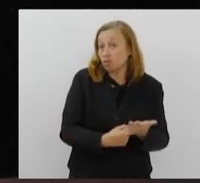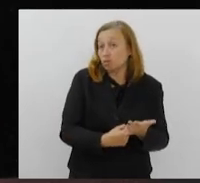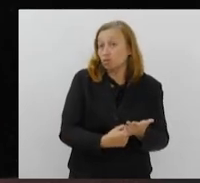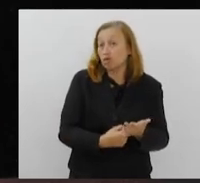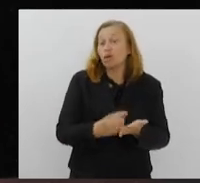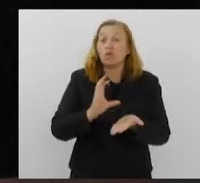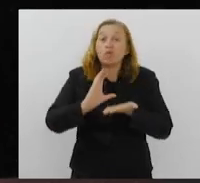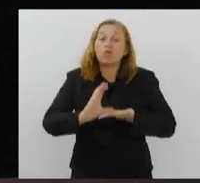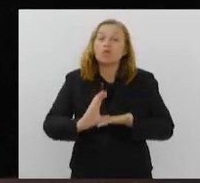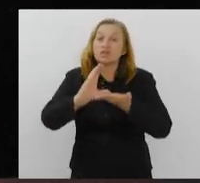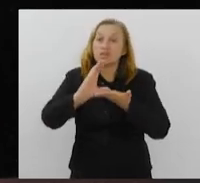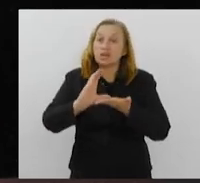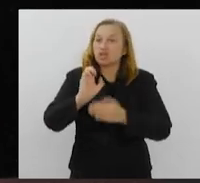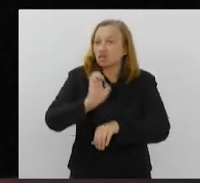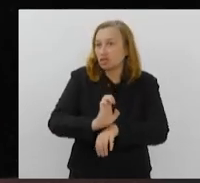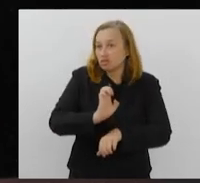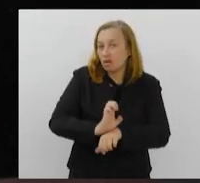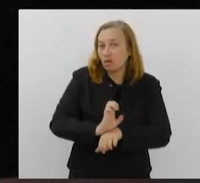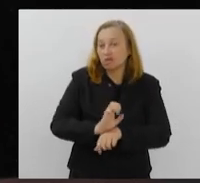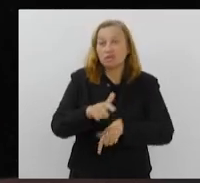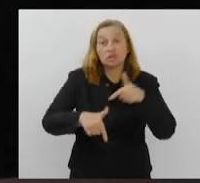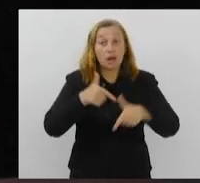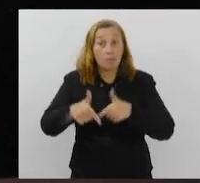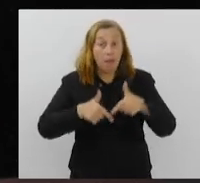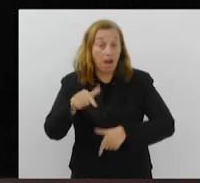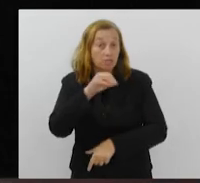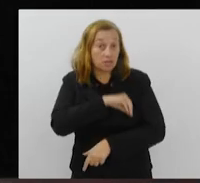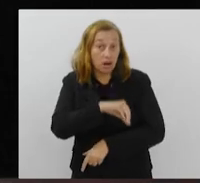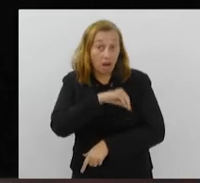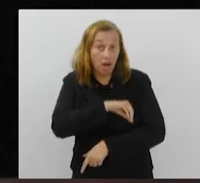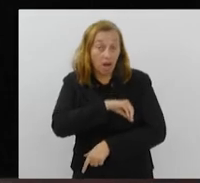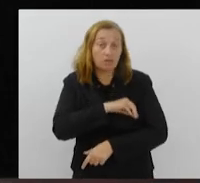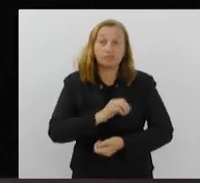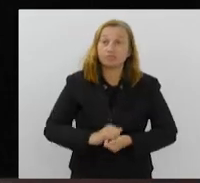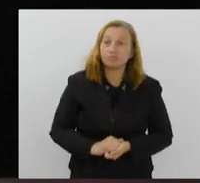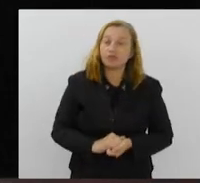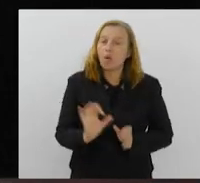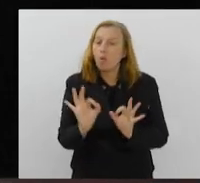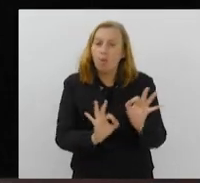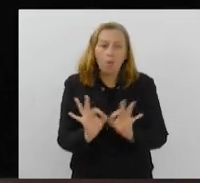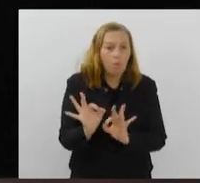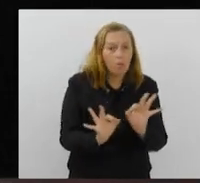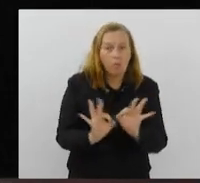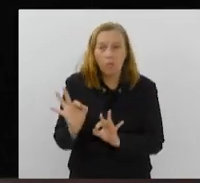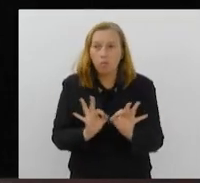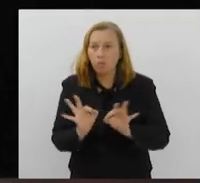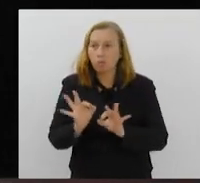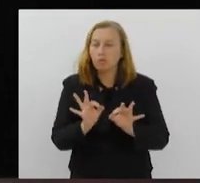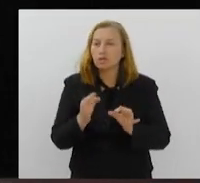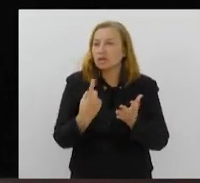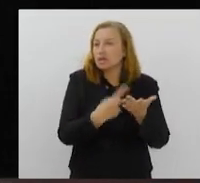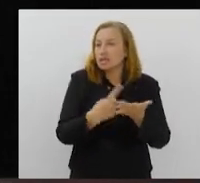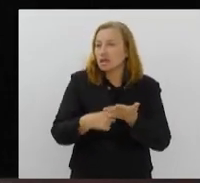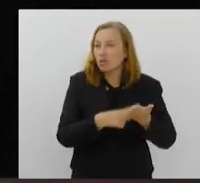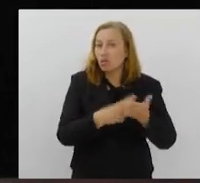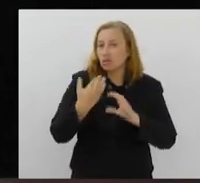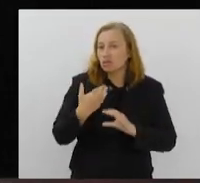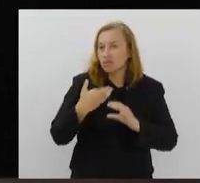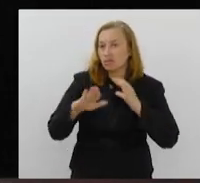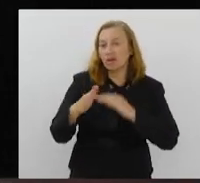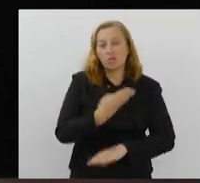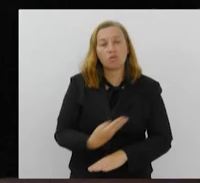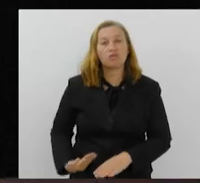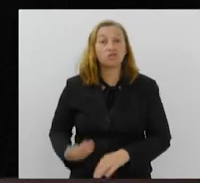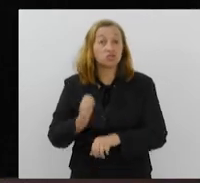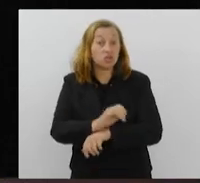Conselho Estadual de Trabalho e Renda, que é quem tem a prerrogativa de organizar esse acordo e enviar para o governo do